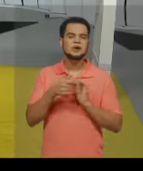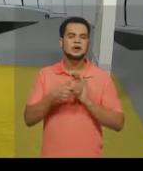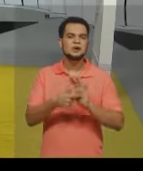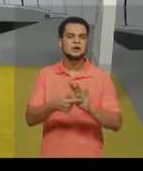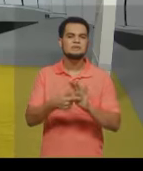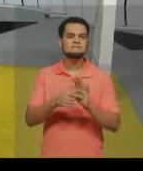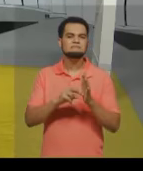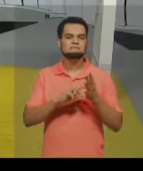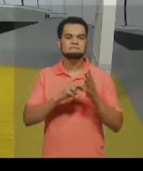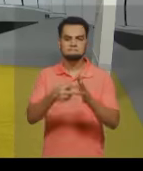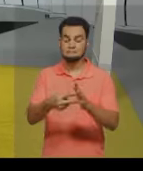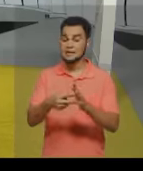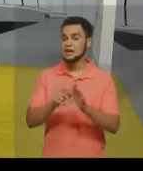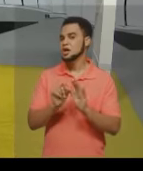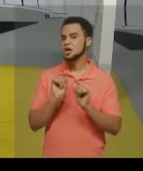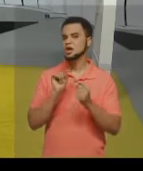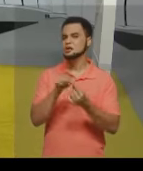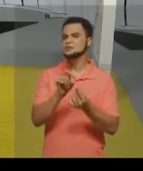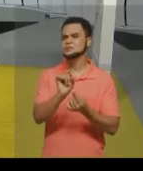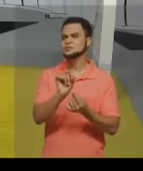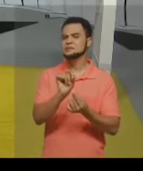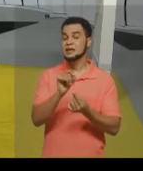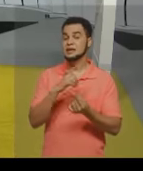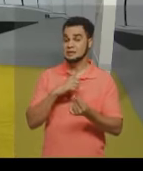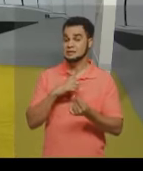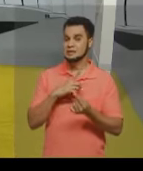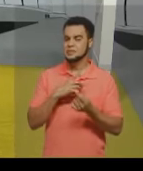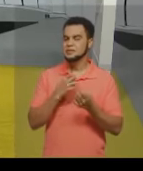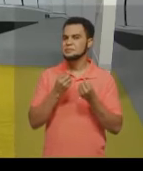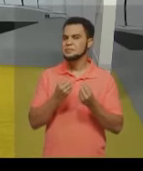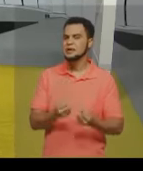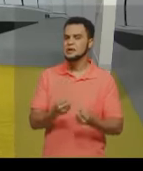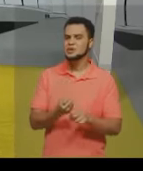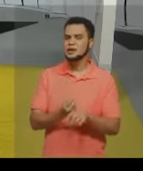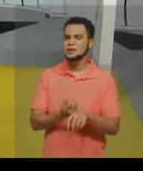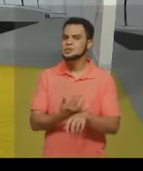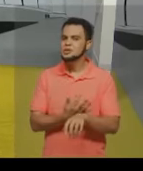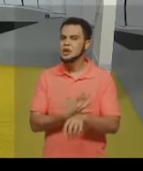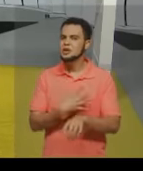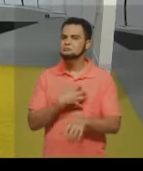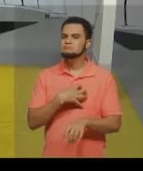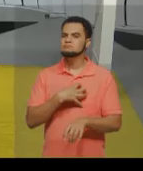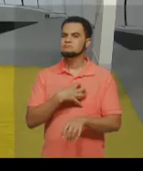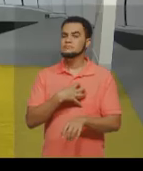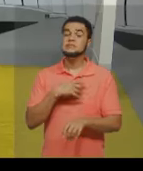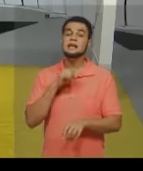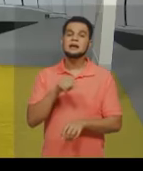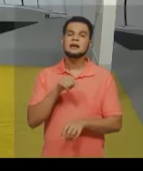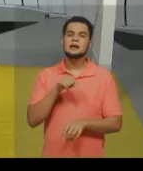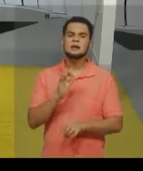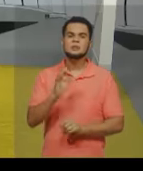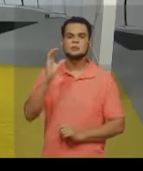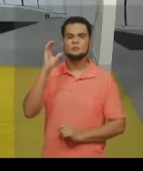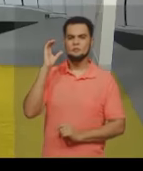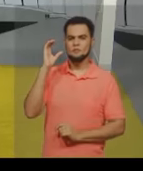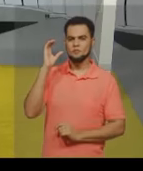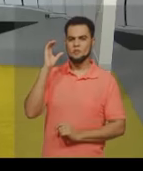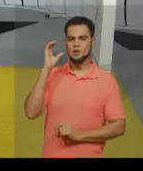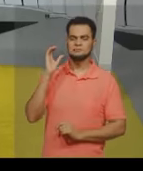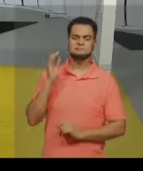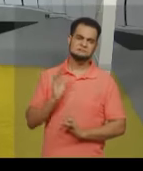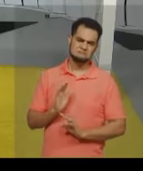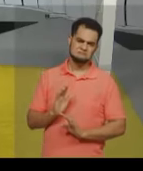emotional weight, ela tem um peso emocional grande. E o mais importante de tudo, ela é subjetiva. Então, aquela ideia